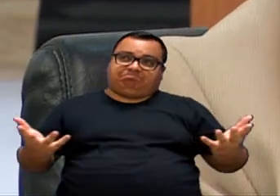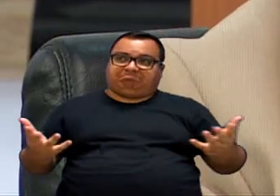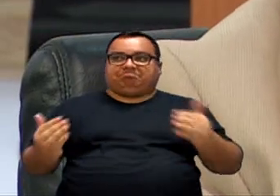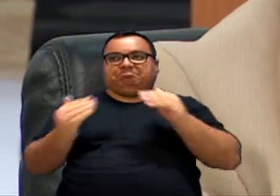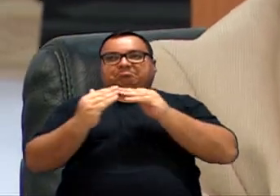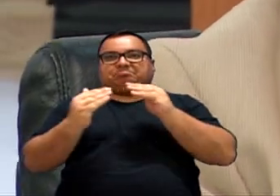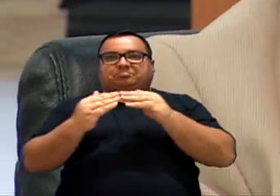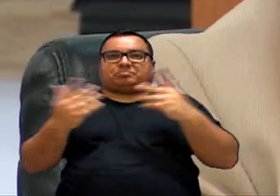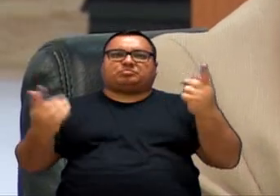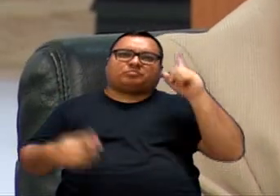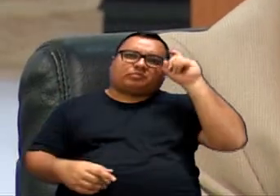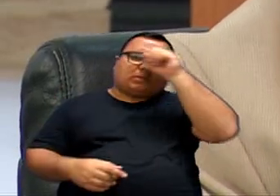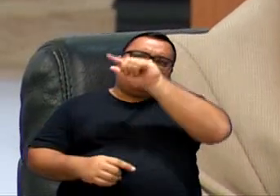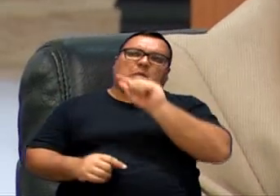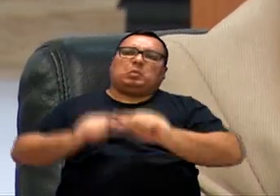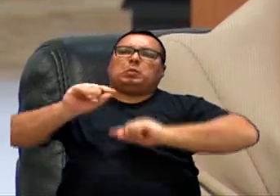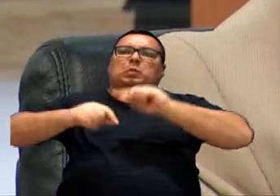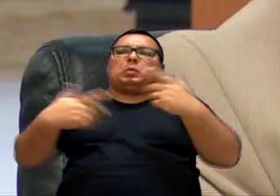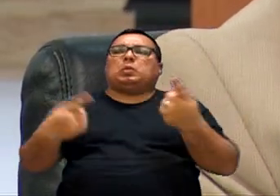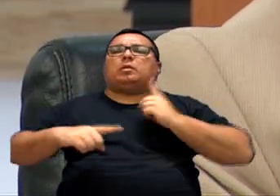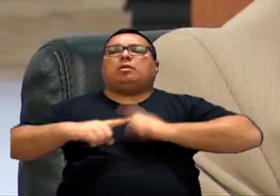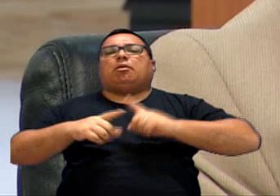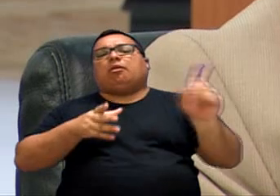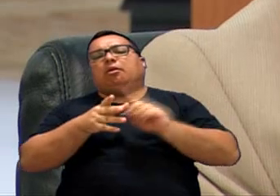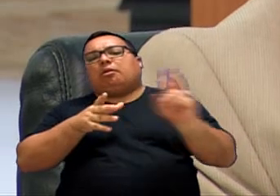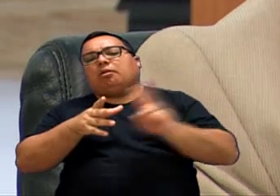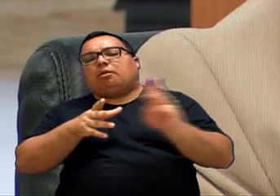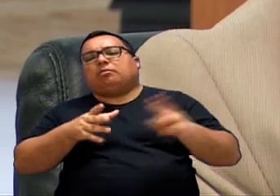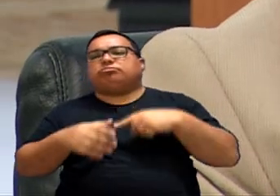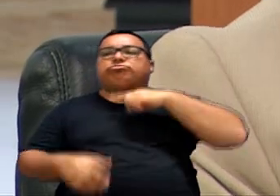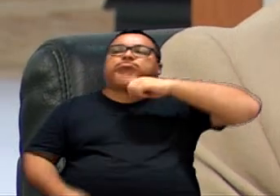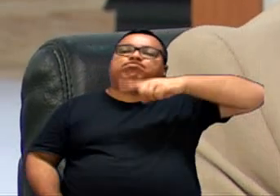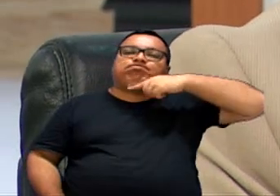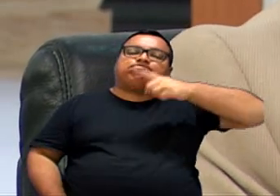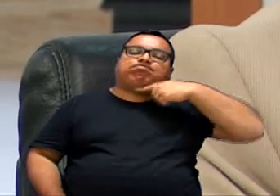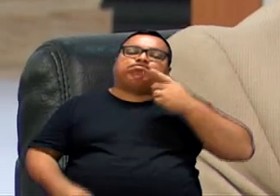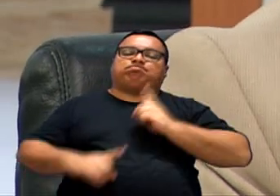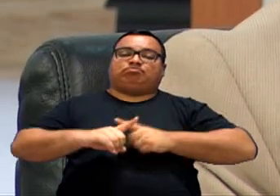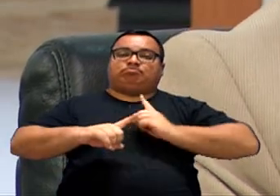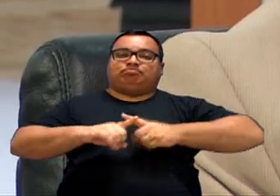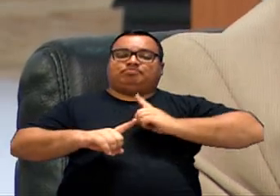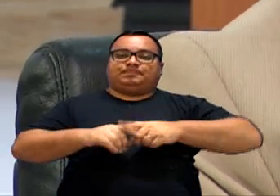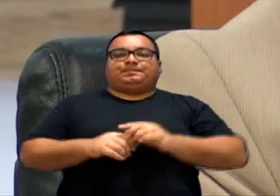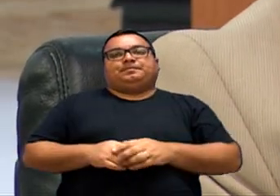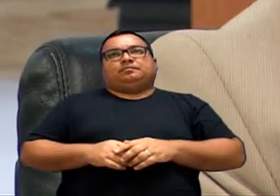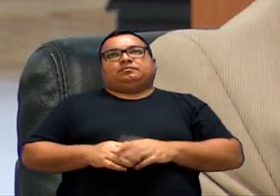mesmo que seja hoje, vamos falar em hoje, para resolver o problema. Vamos falar no PJ.